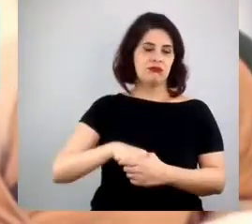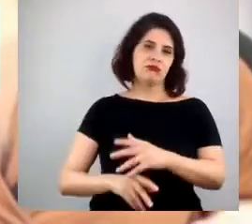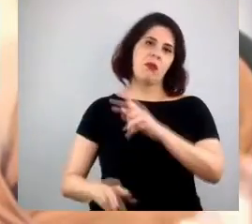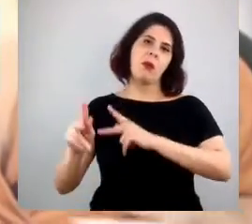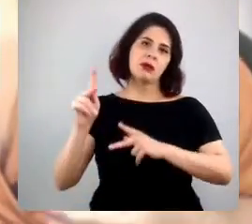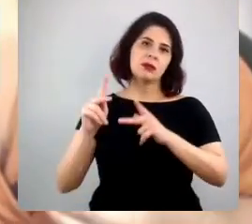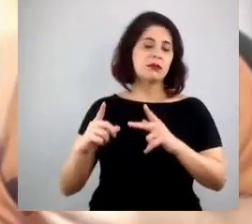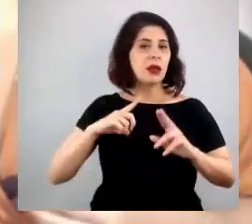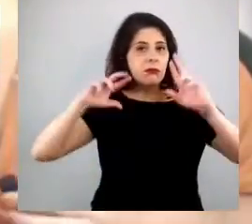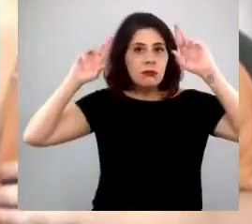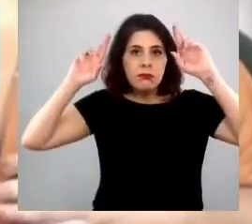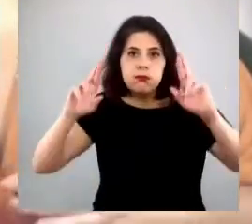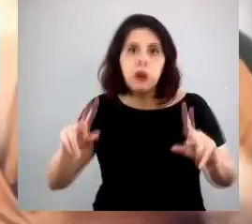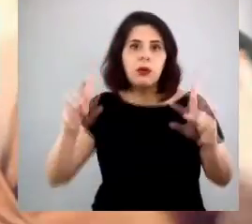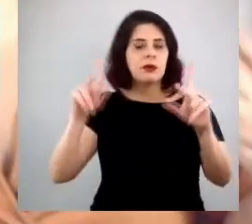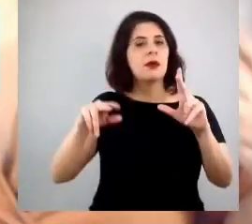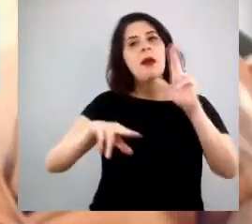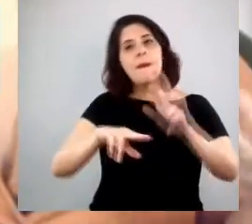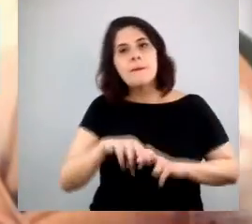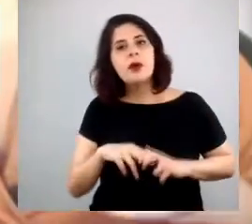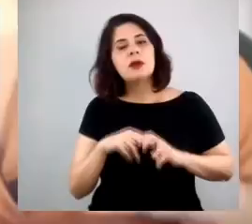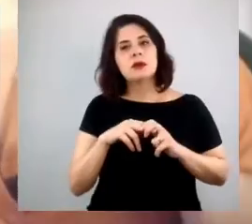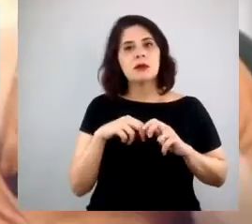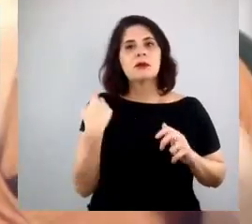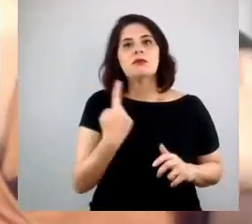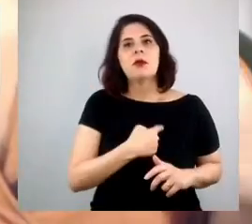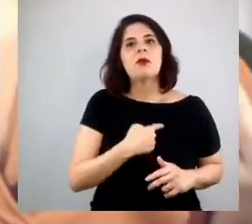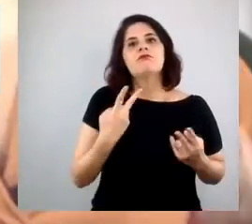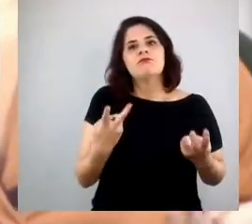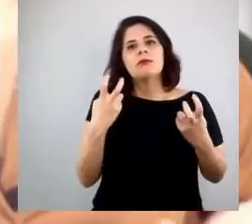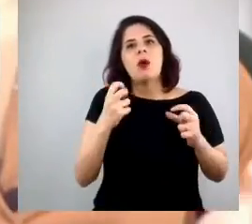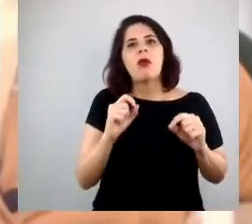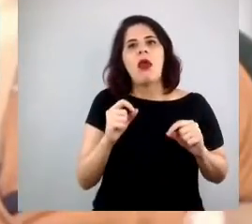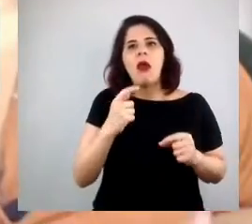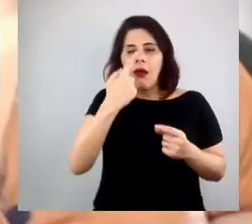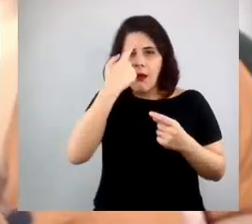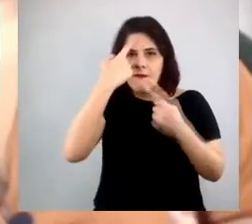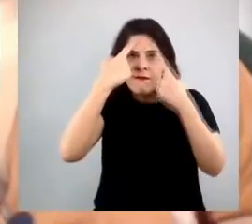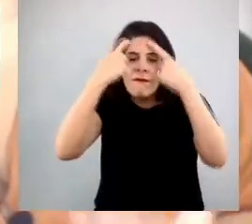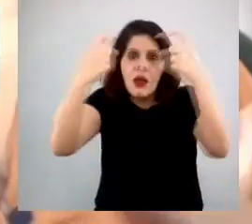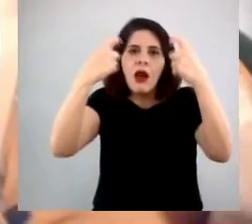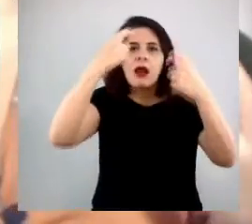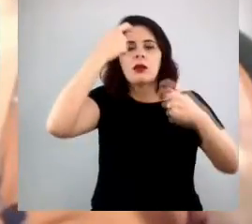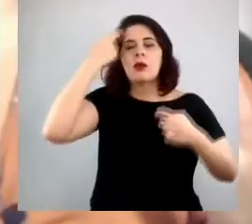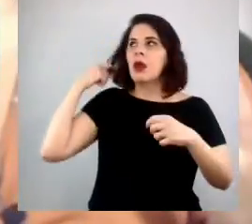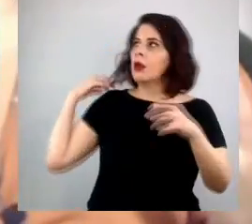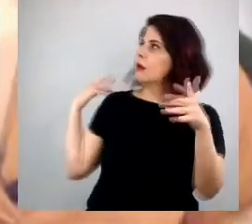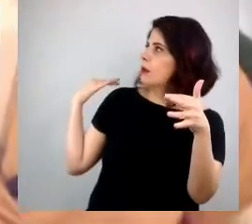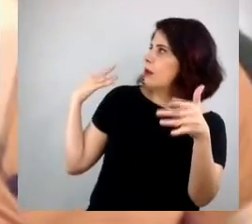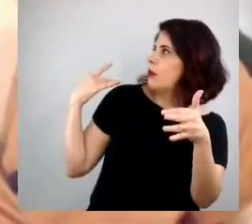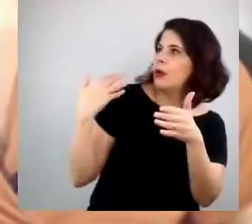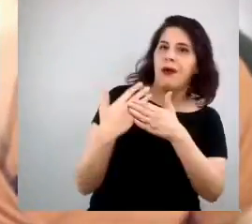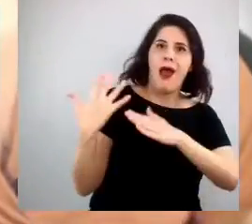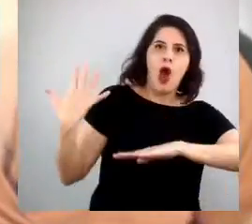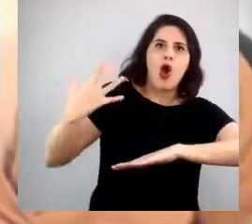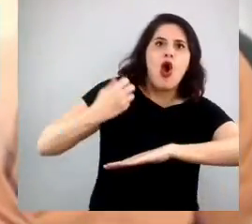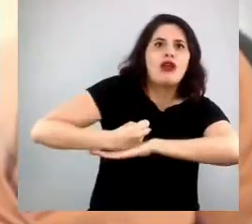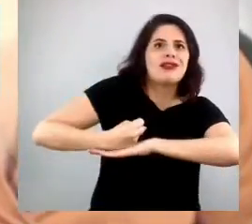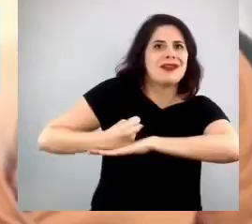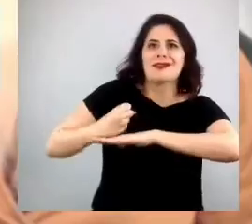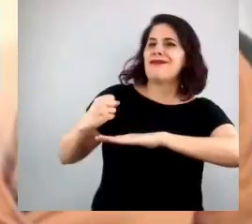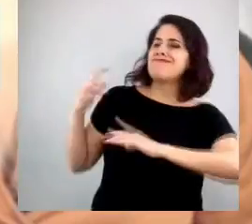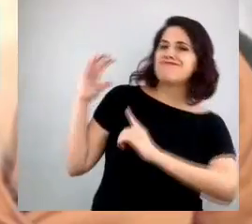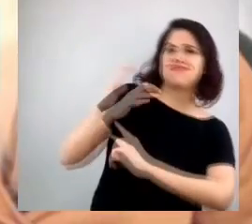só reforça, né, o quanto que é violenta todas essas heranças coloniais que carregamos, que o nosso país carrega. Bom,